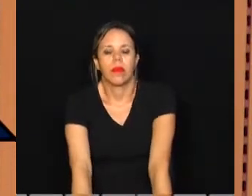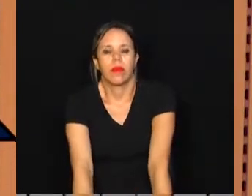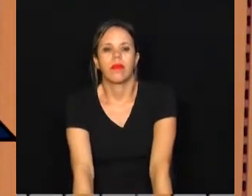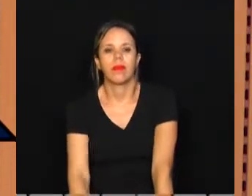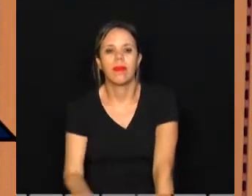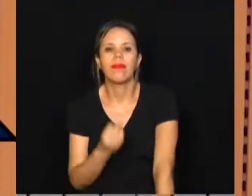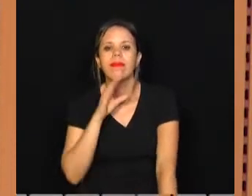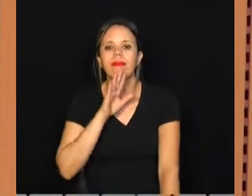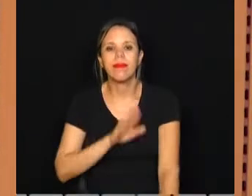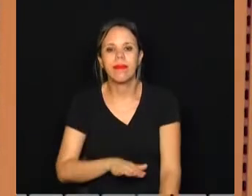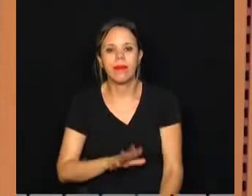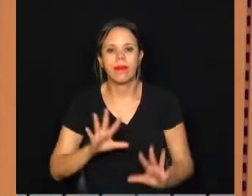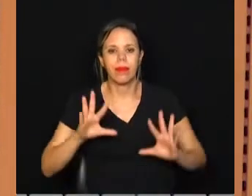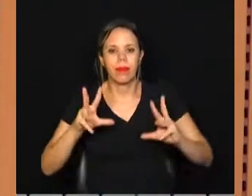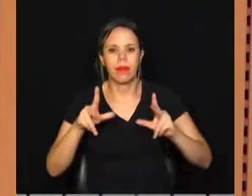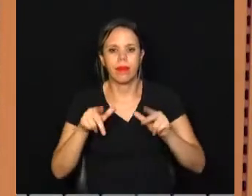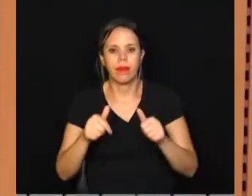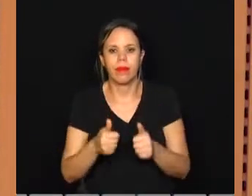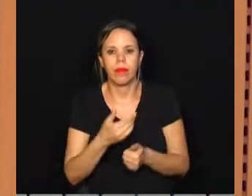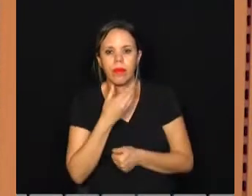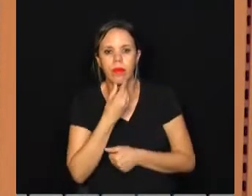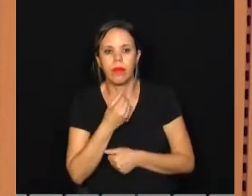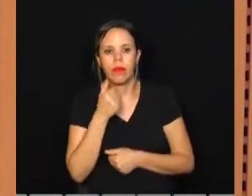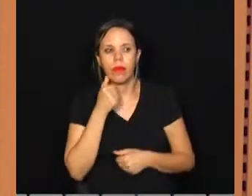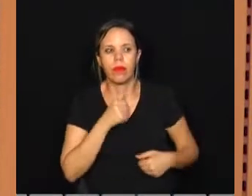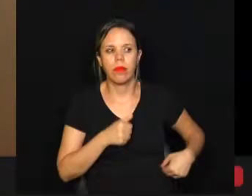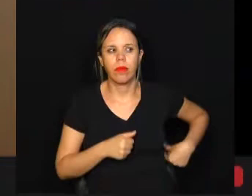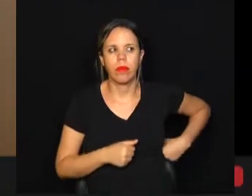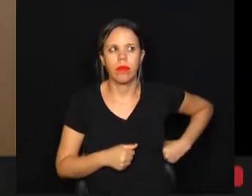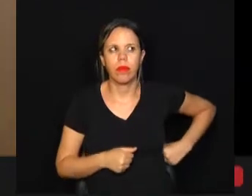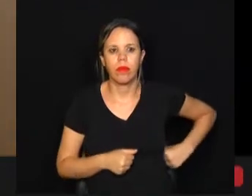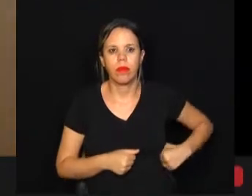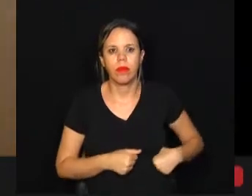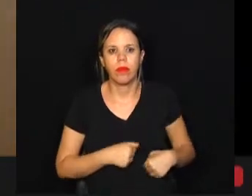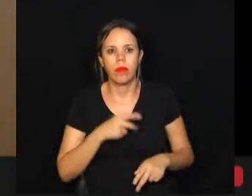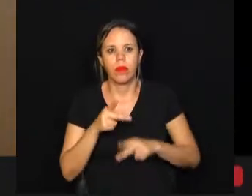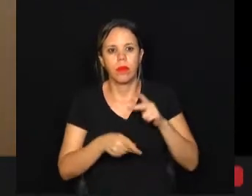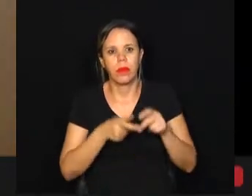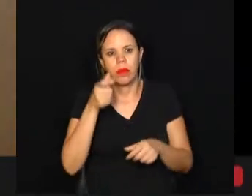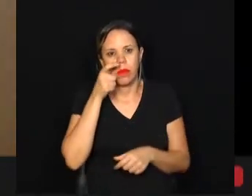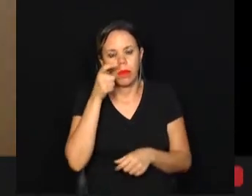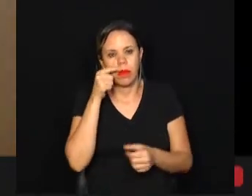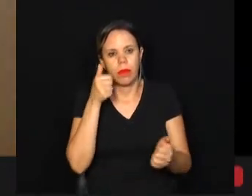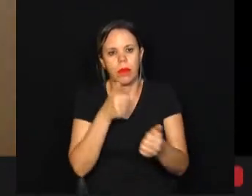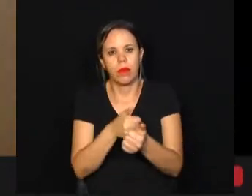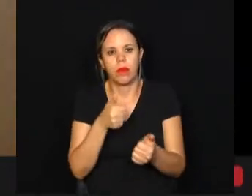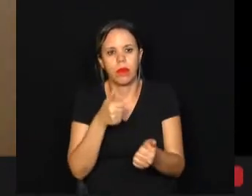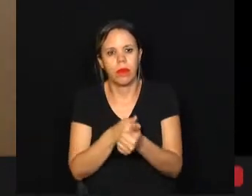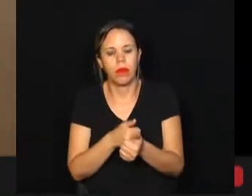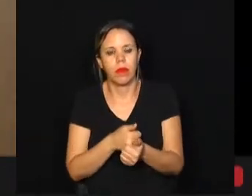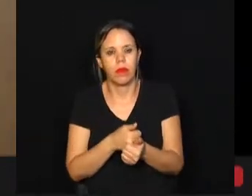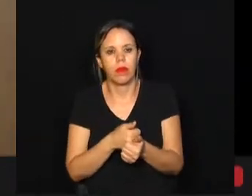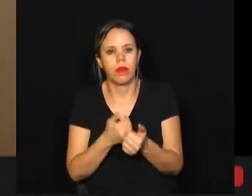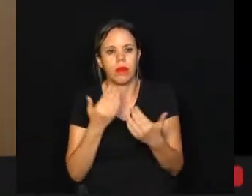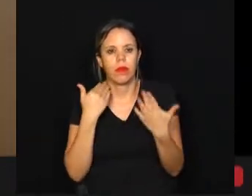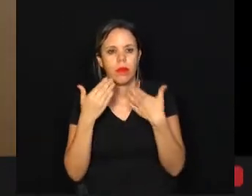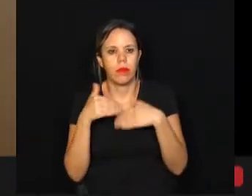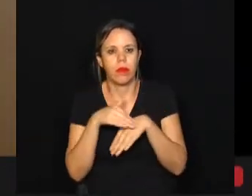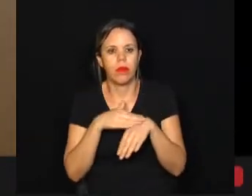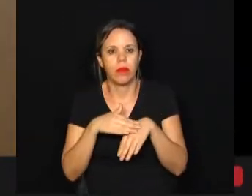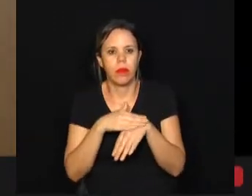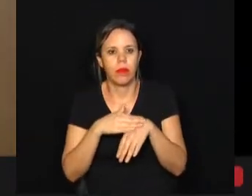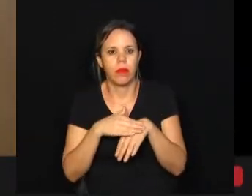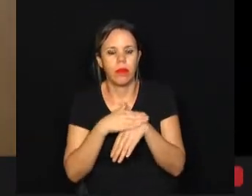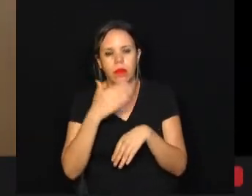Boa tarde a todas, todos e todes, espectadores que estão aí acompanhando o nosso bate-papo.